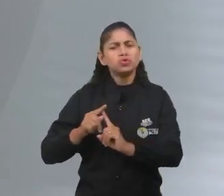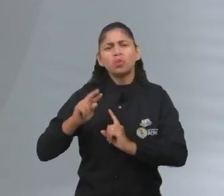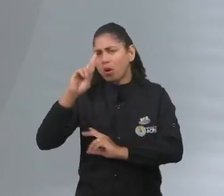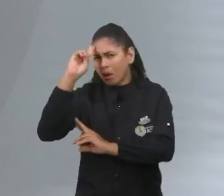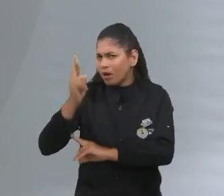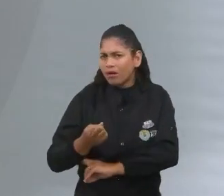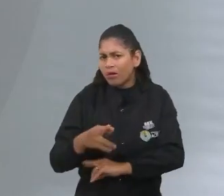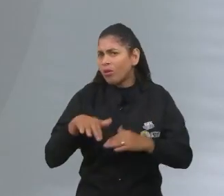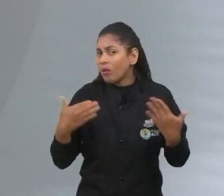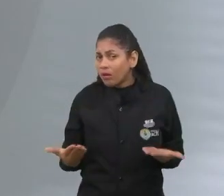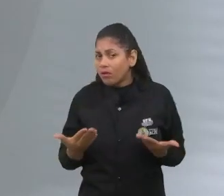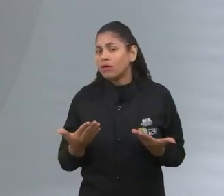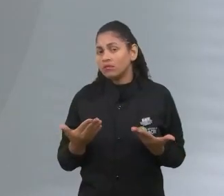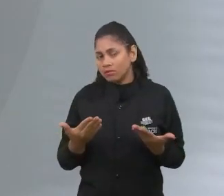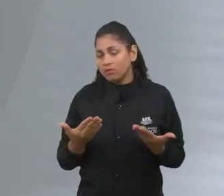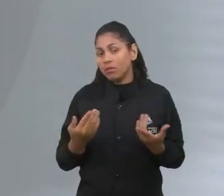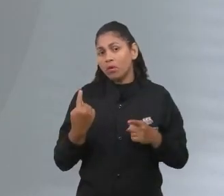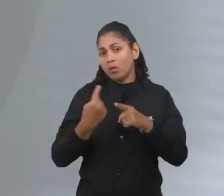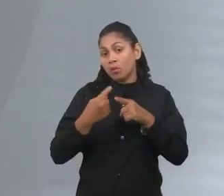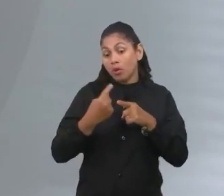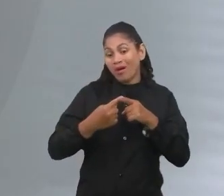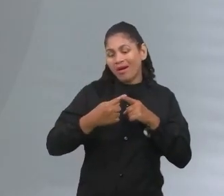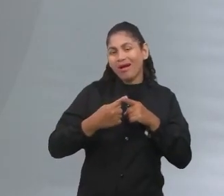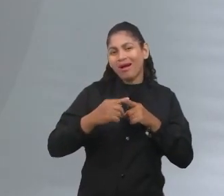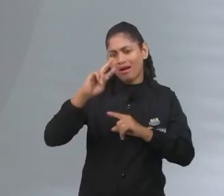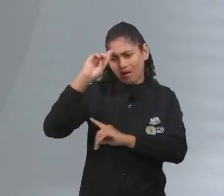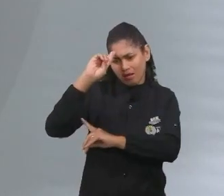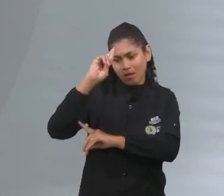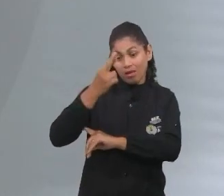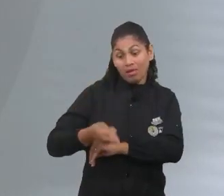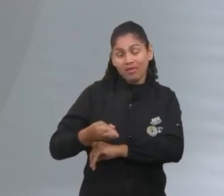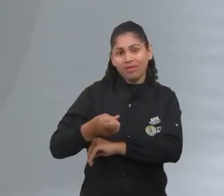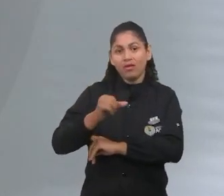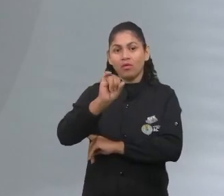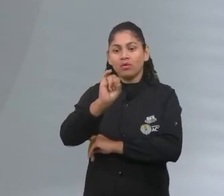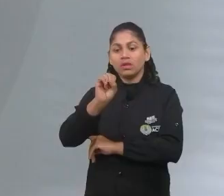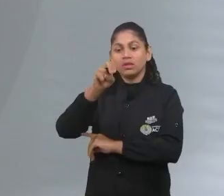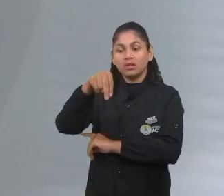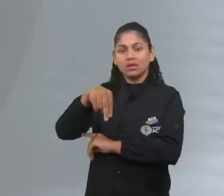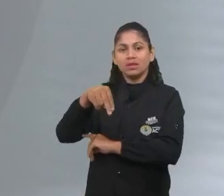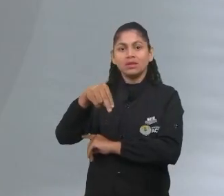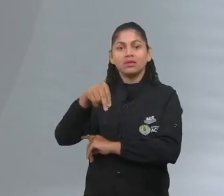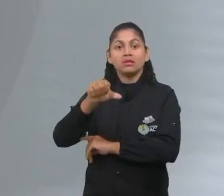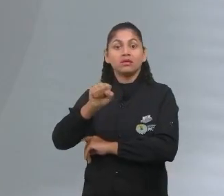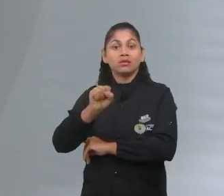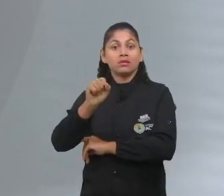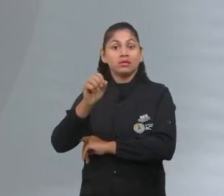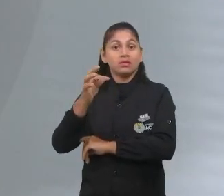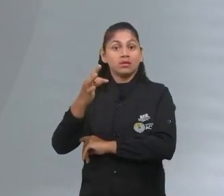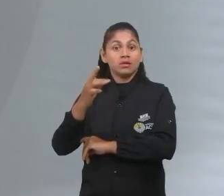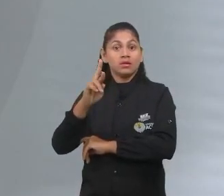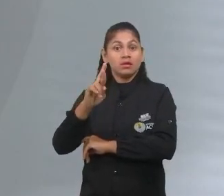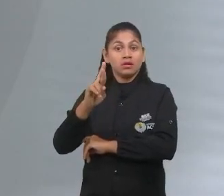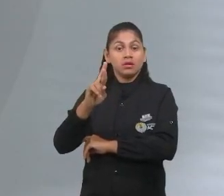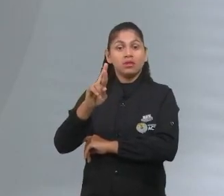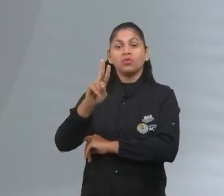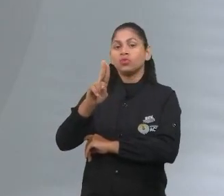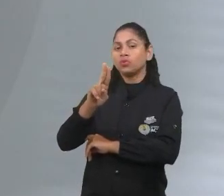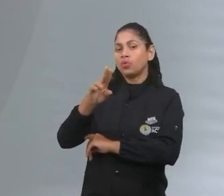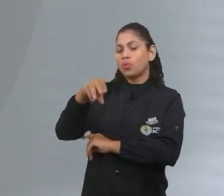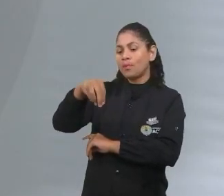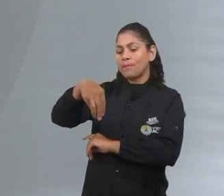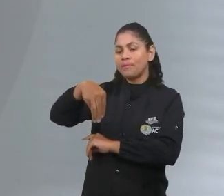razão instrumental, ela fez uma promessa de resolver as grandes mazelas da humanidade, mas não cumpriu com essa